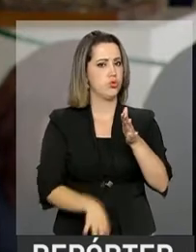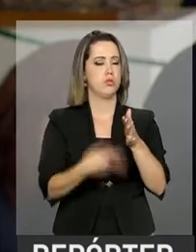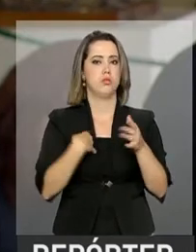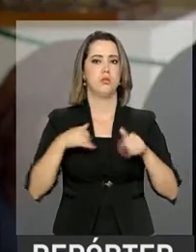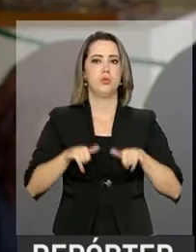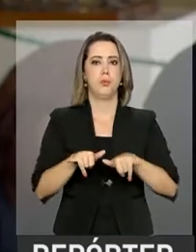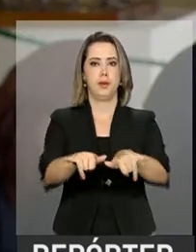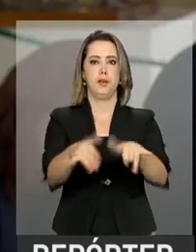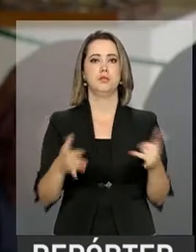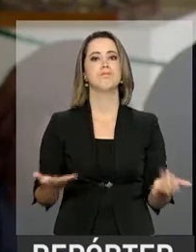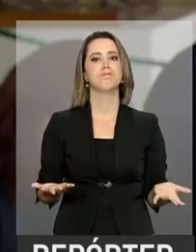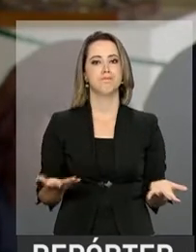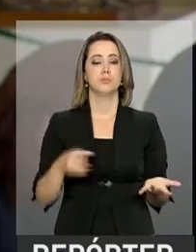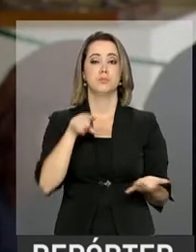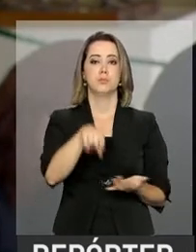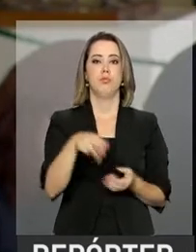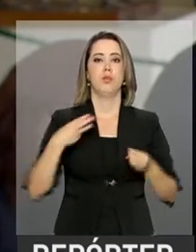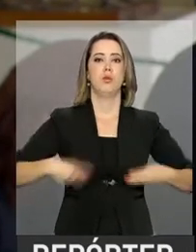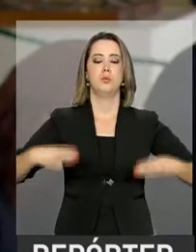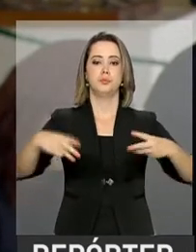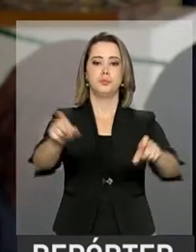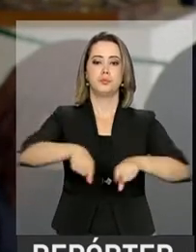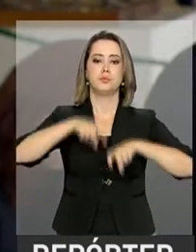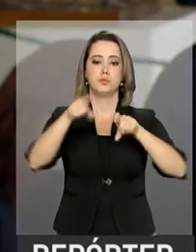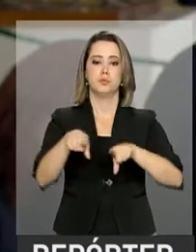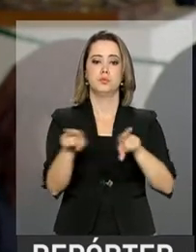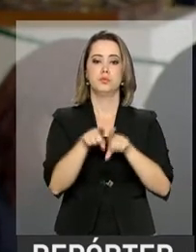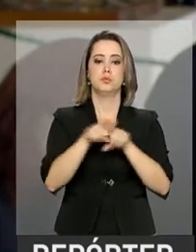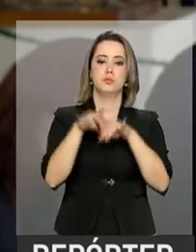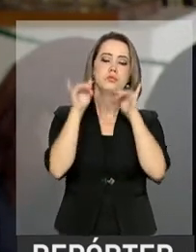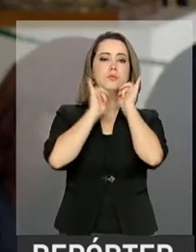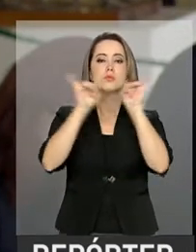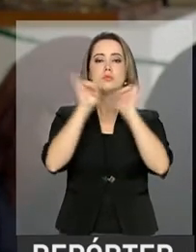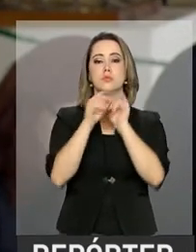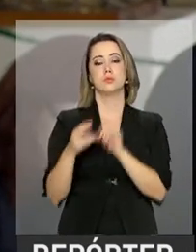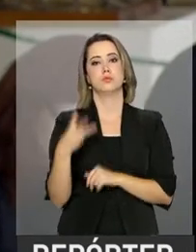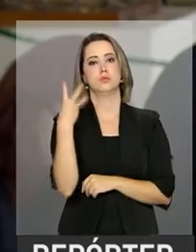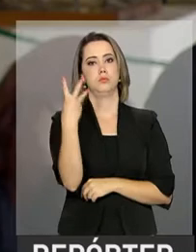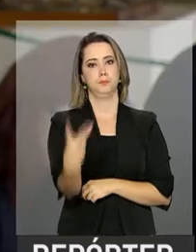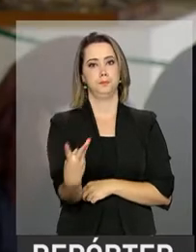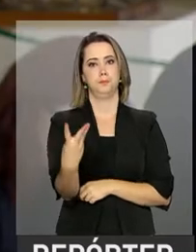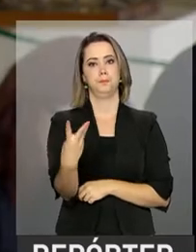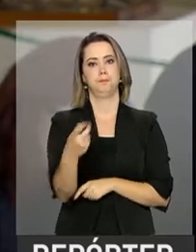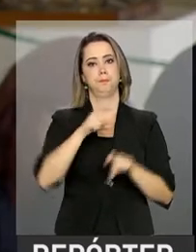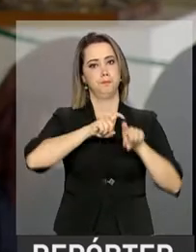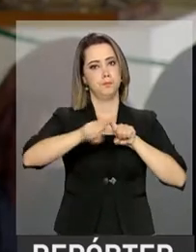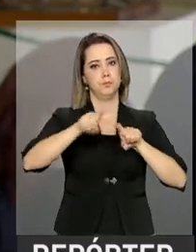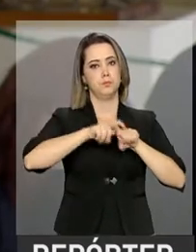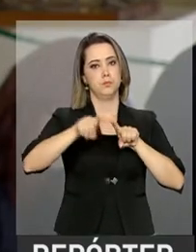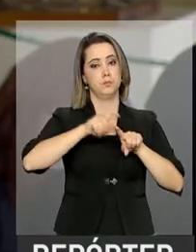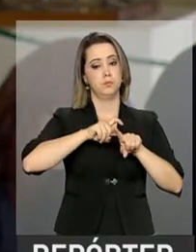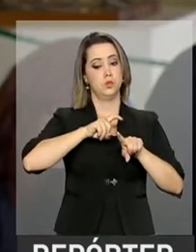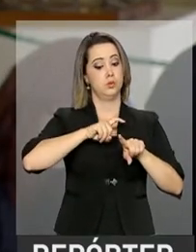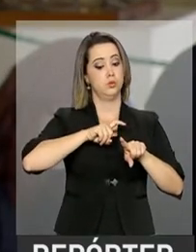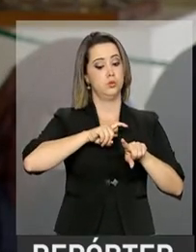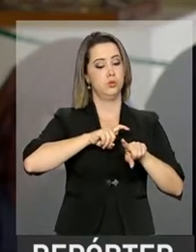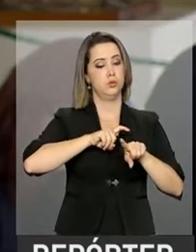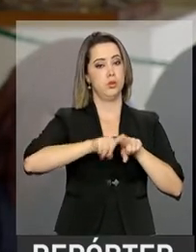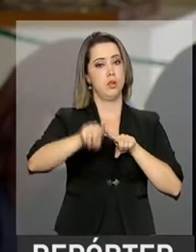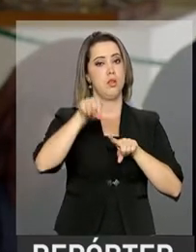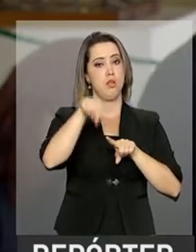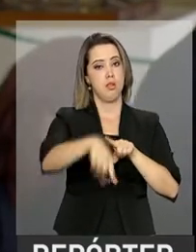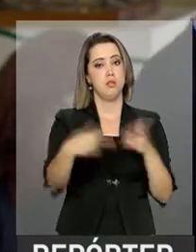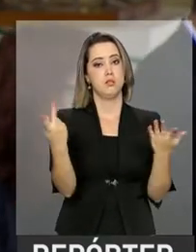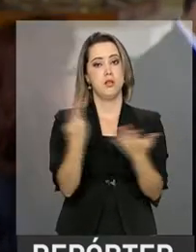O Ministério da Agricultura também anunciou que 3 frigoríficos deste universo que está sendo investigado